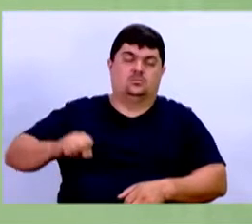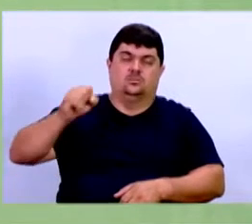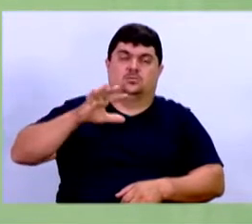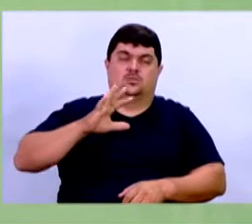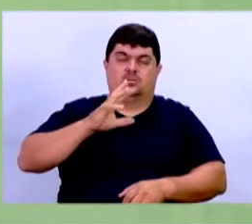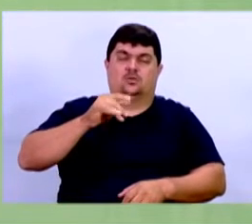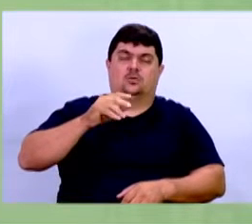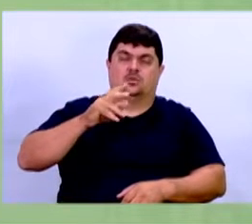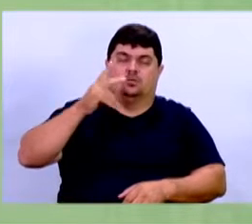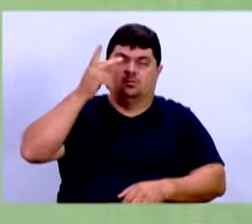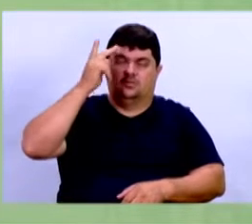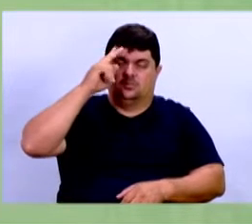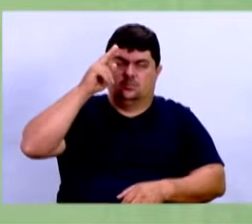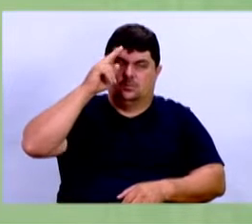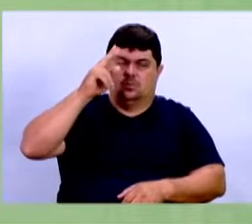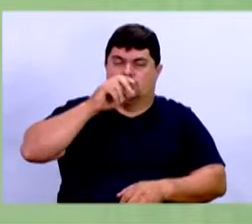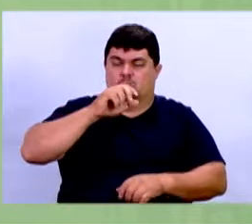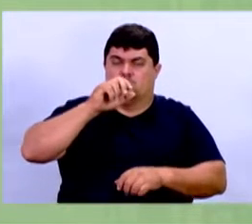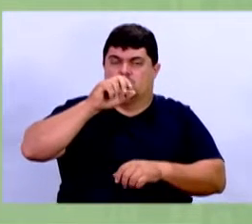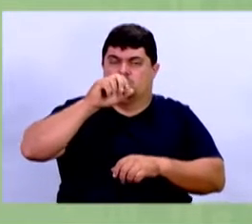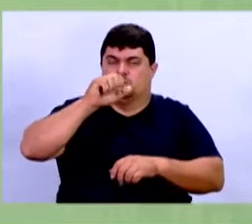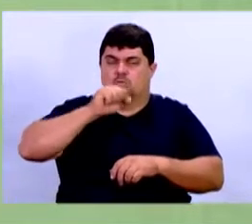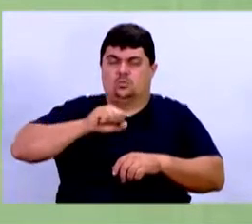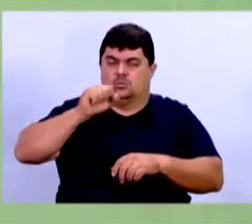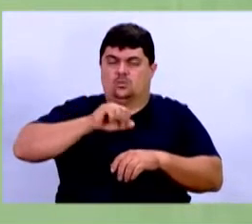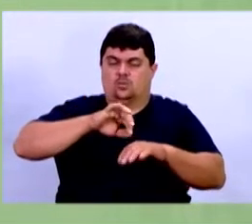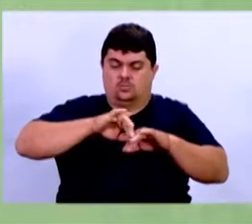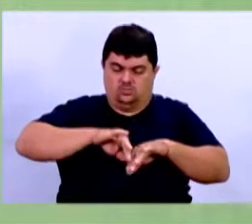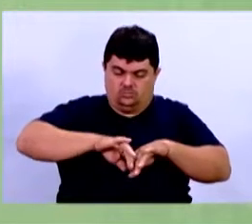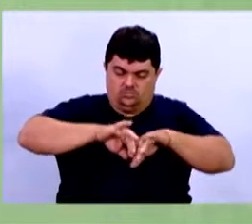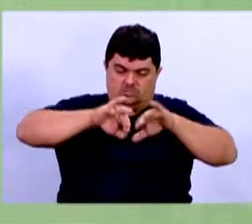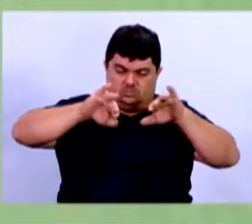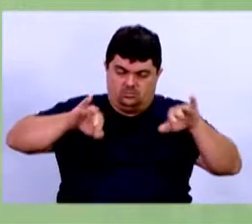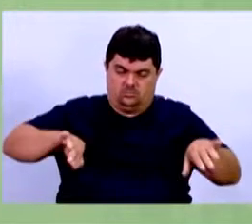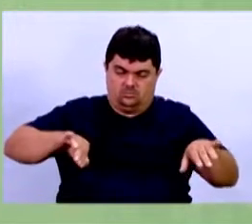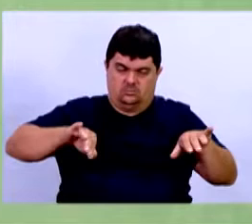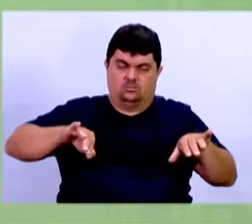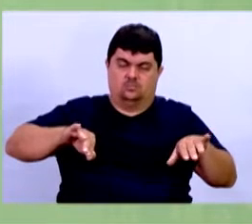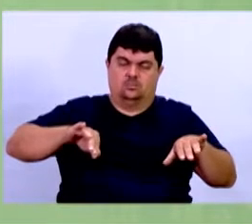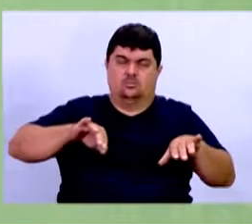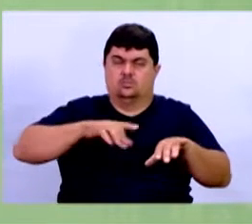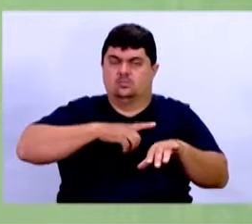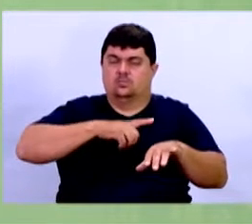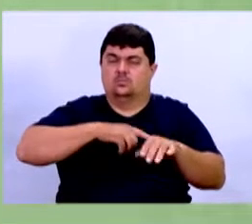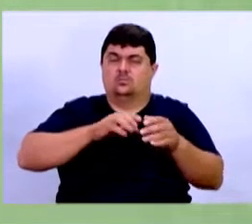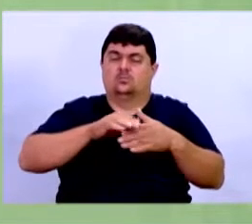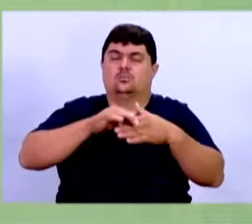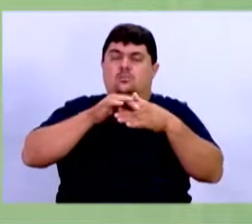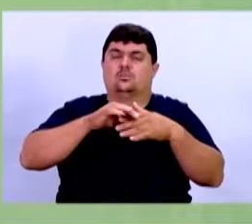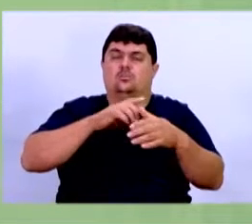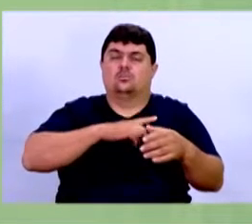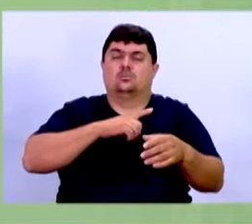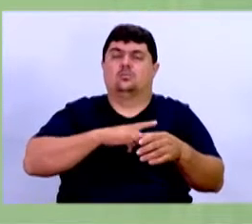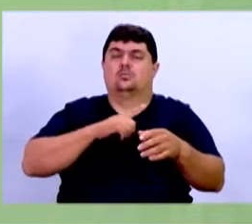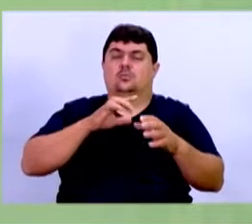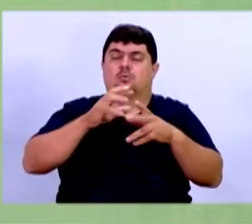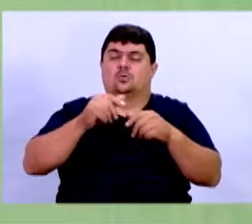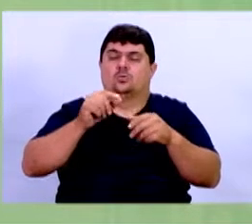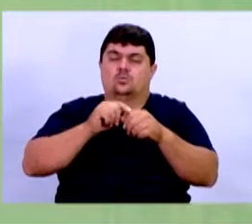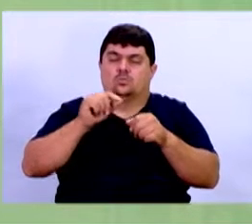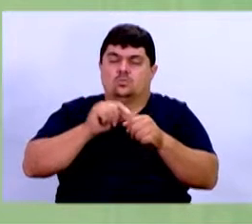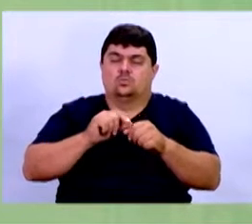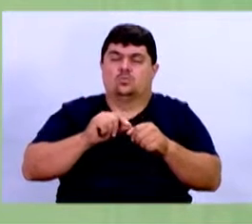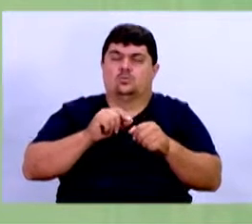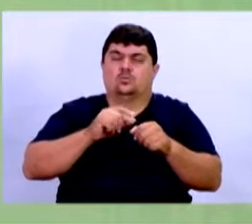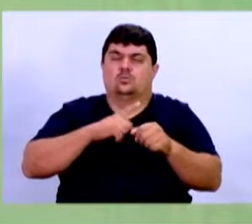Ele isola os usuários do banco de dados dos detalhes de nível de hardware e, principalmente, gerencia todas as solicitações